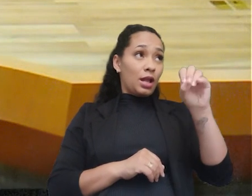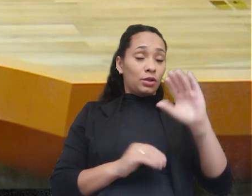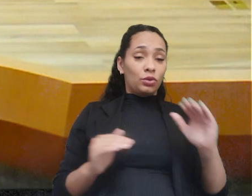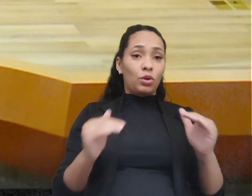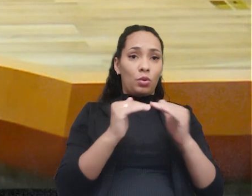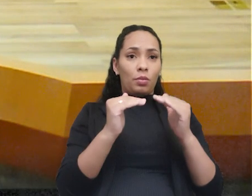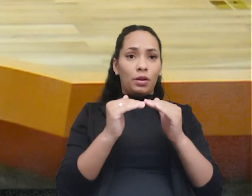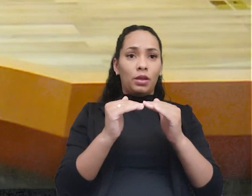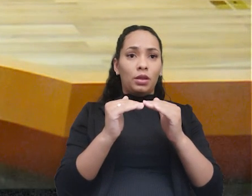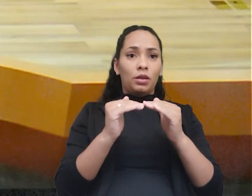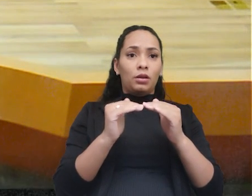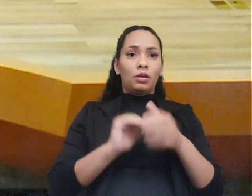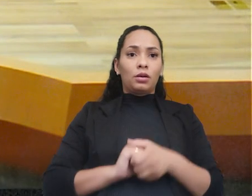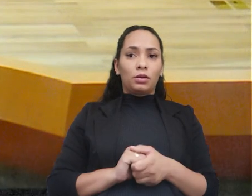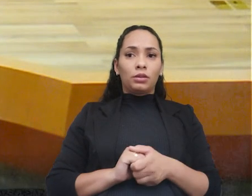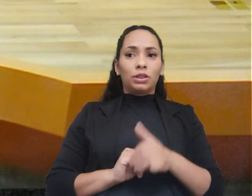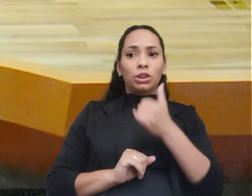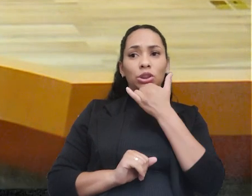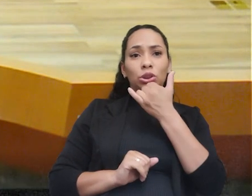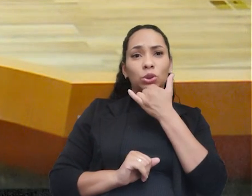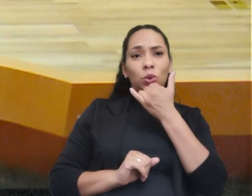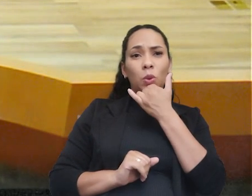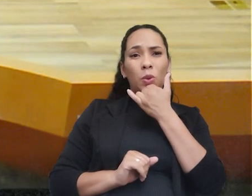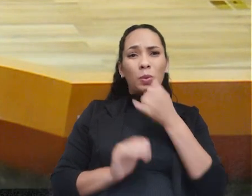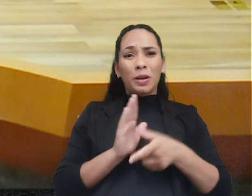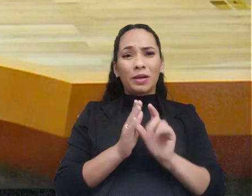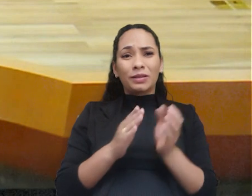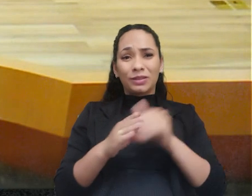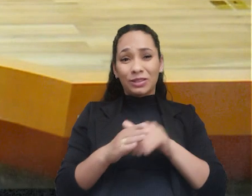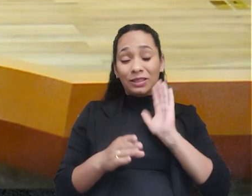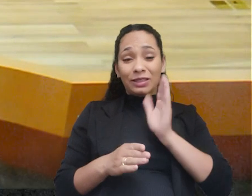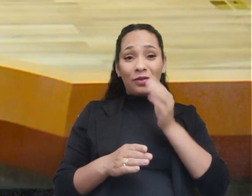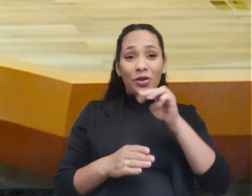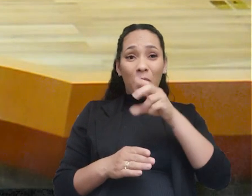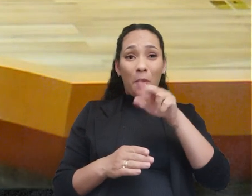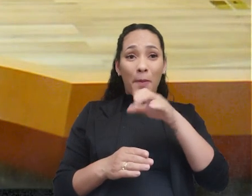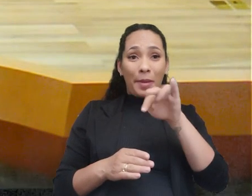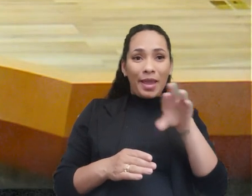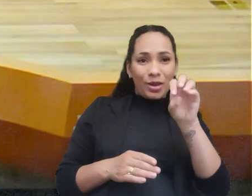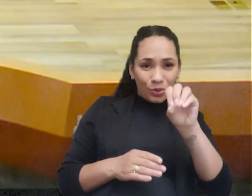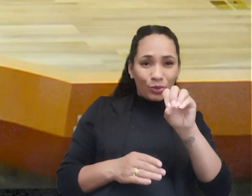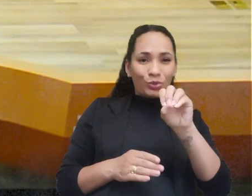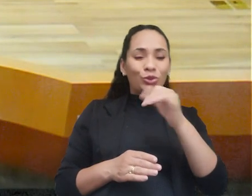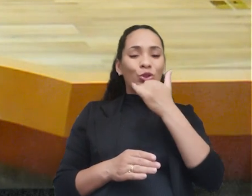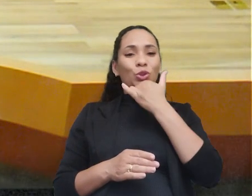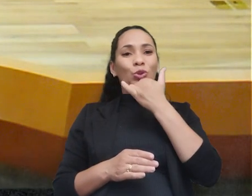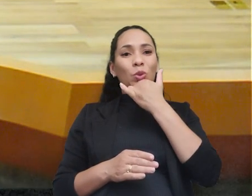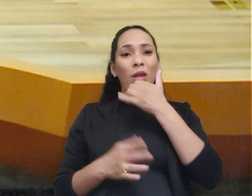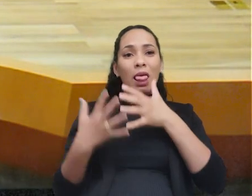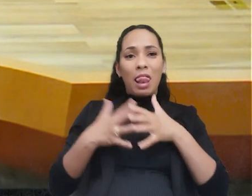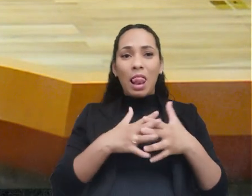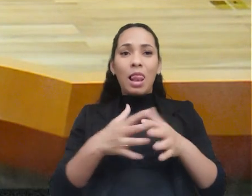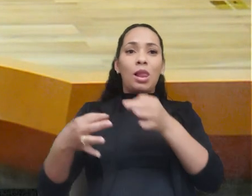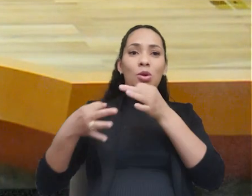Desculpe, senhor presidente, que eu nem permiti que se votassem primeiro as preliminares, já fui passando ao mérito, e há, talvez, tumultuou um pouco o